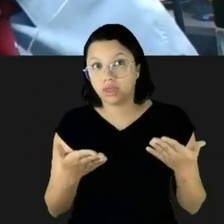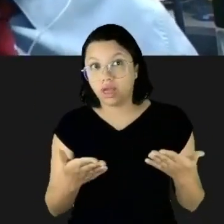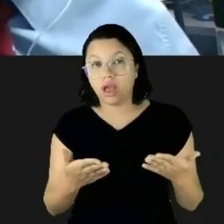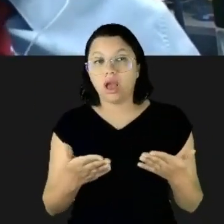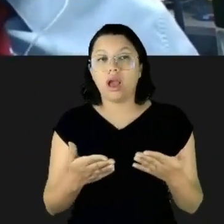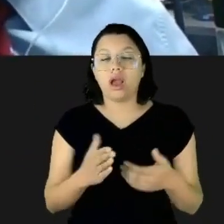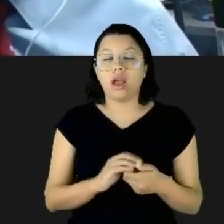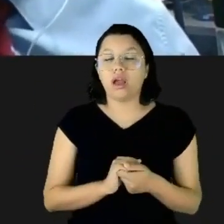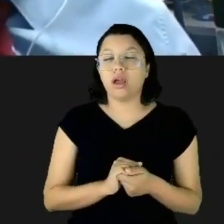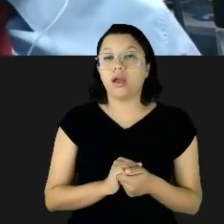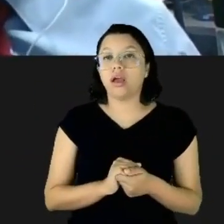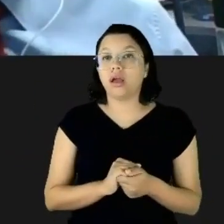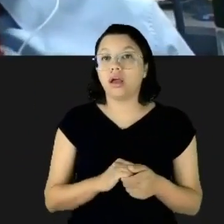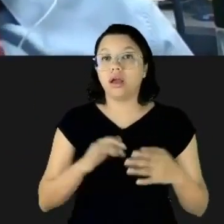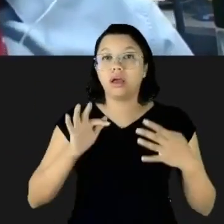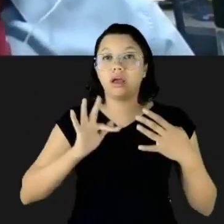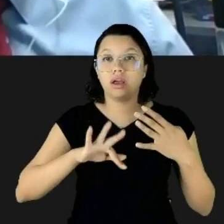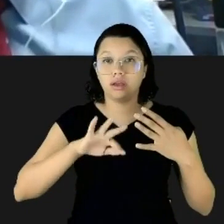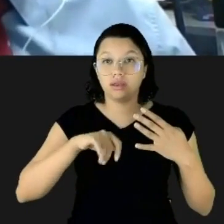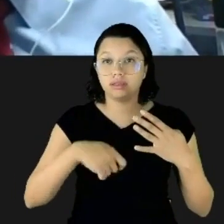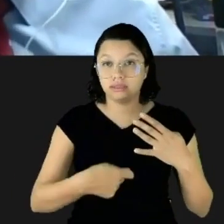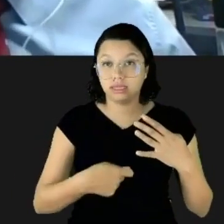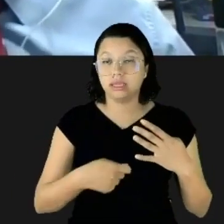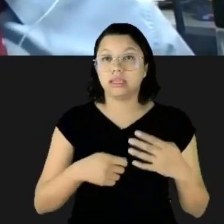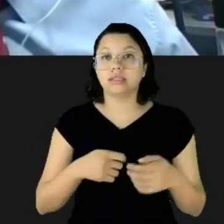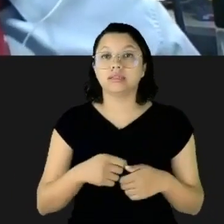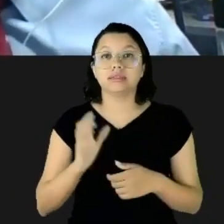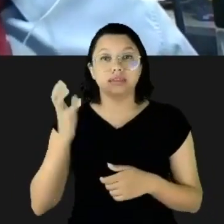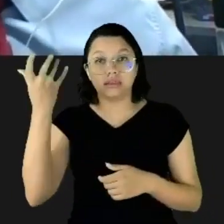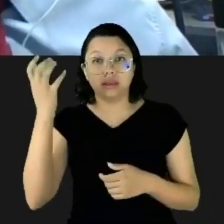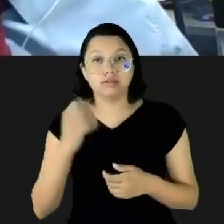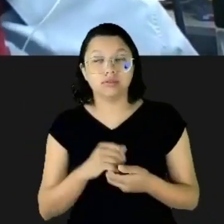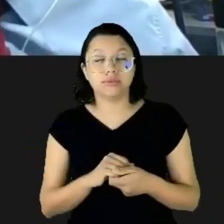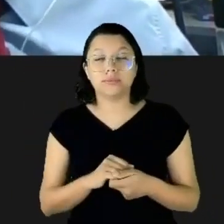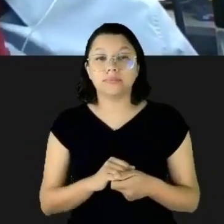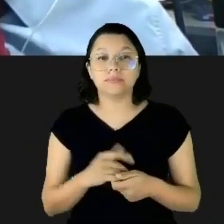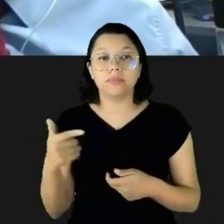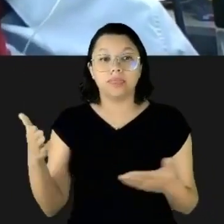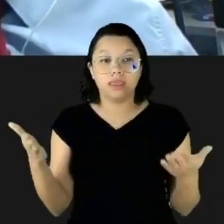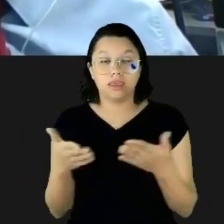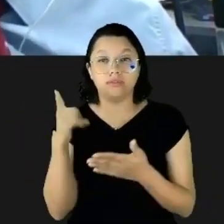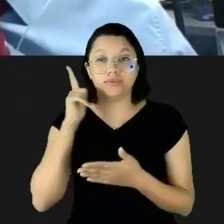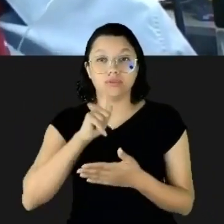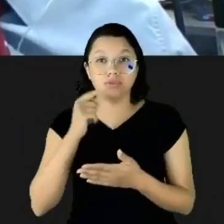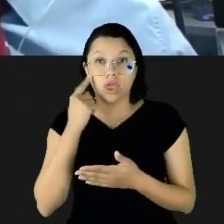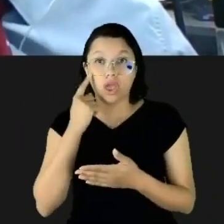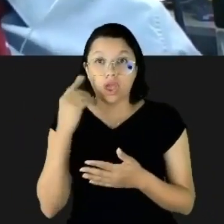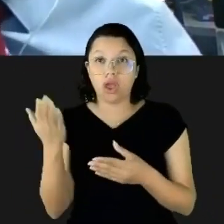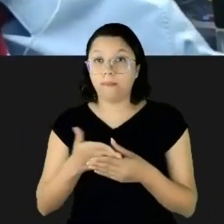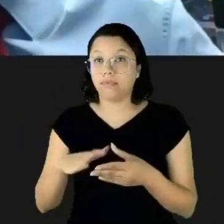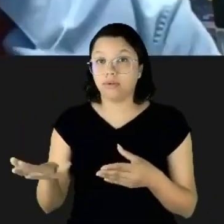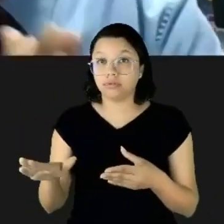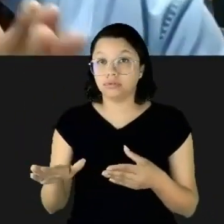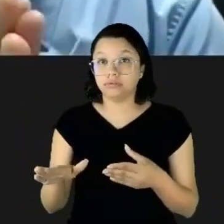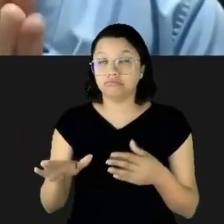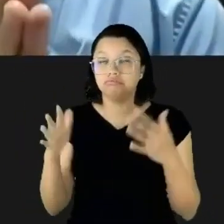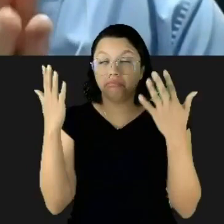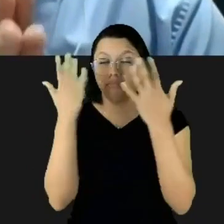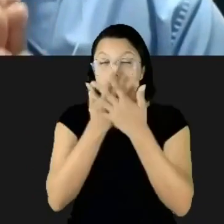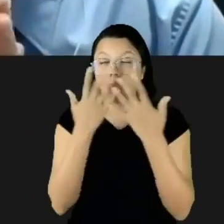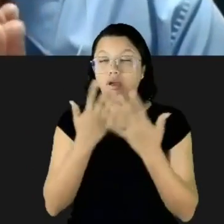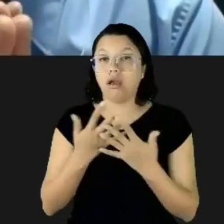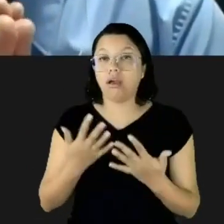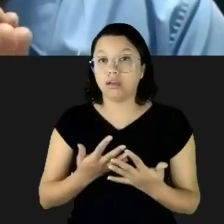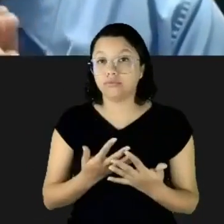sentenças, em decisões, você consegue olhar. E aqui você consegue olhar processos sem visibilidade, ou seja,